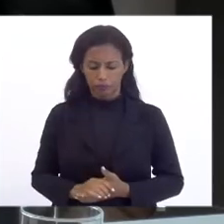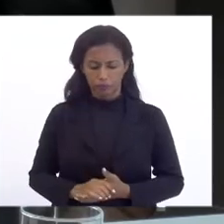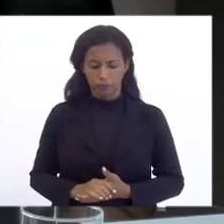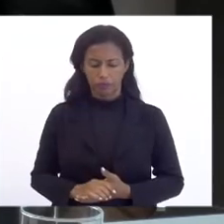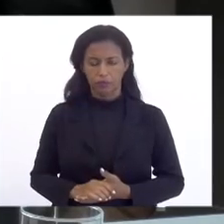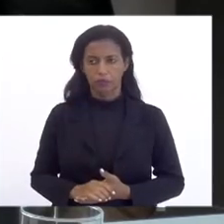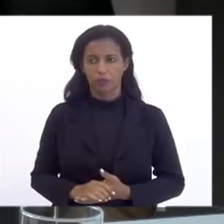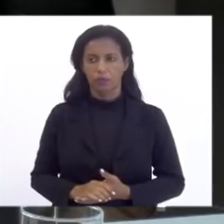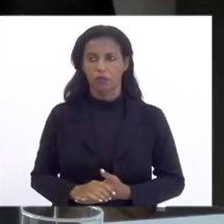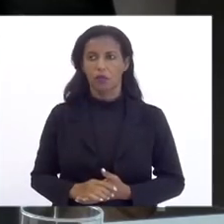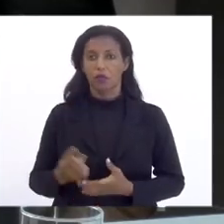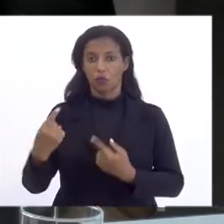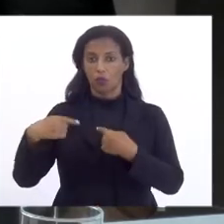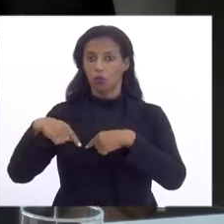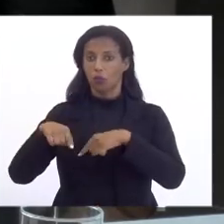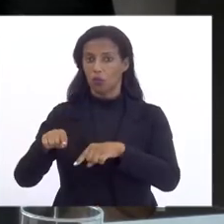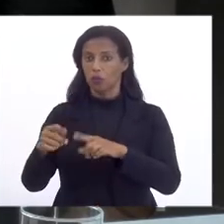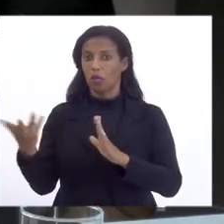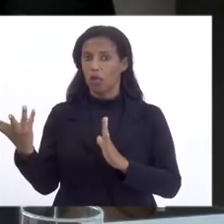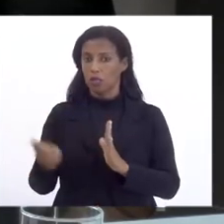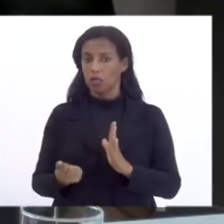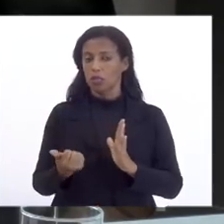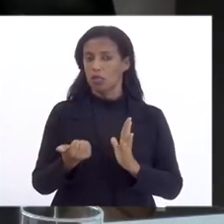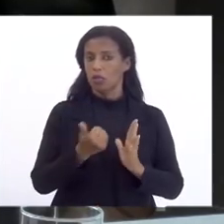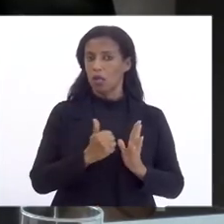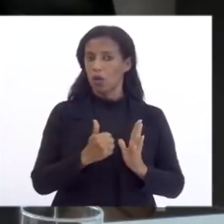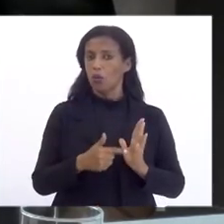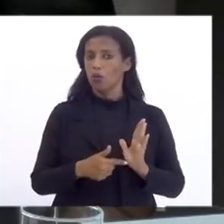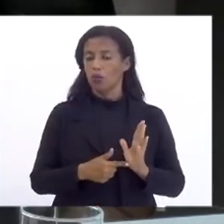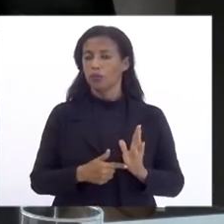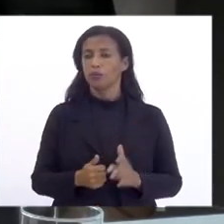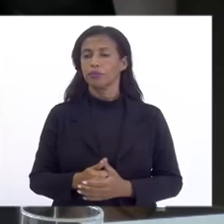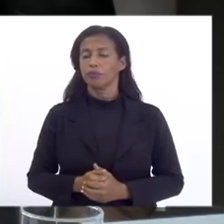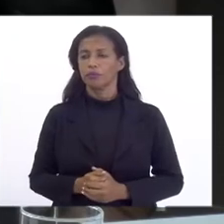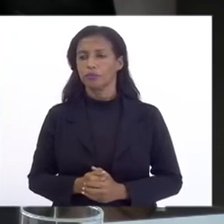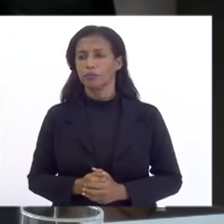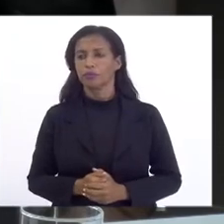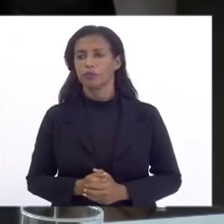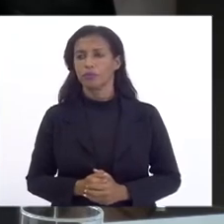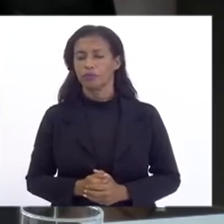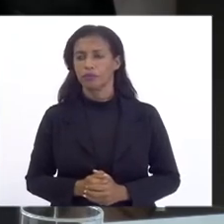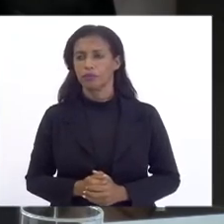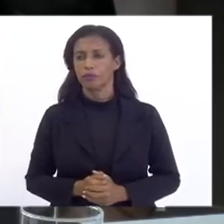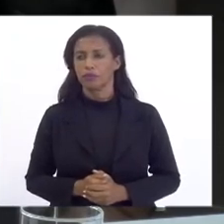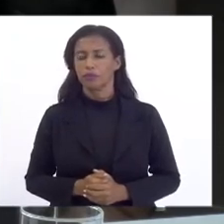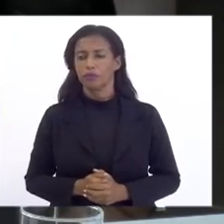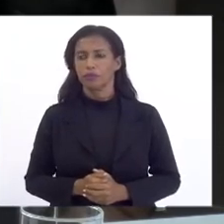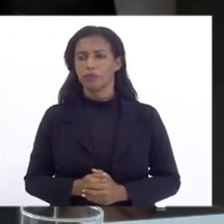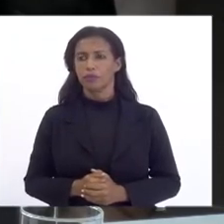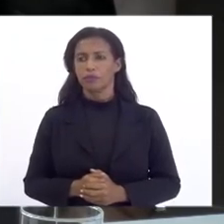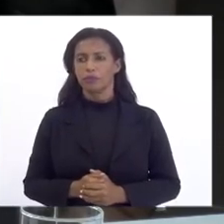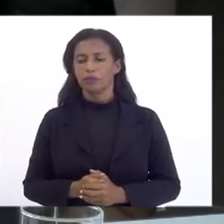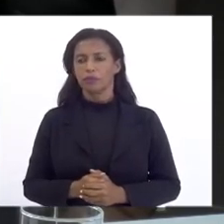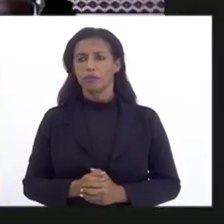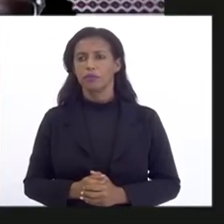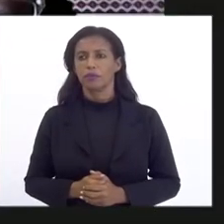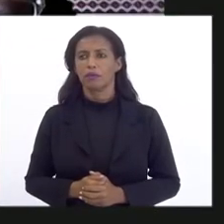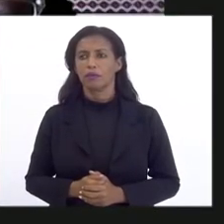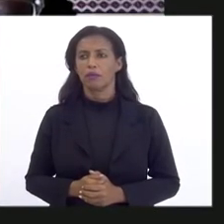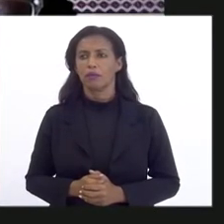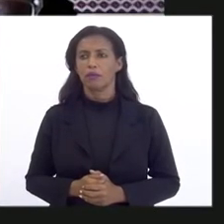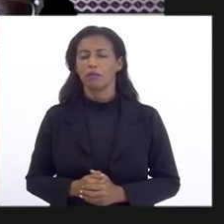voto divergente, acolhendo a emenda 11. Deputado Luiz Paulo também. Mas proponho o Valdec